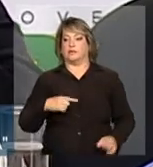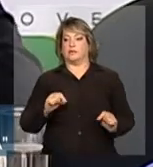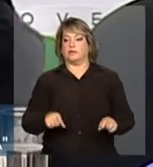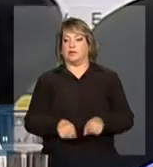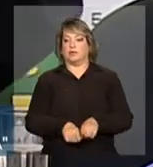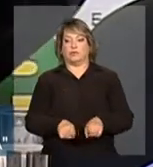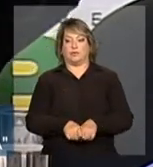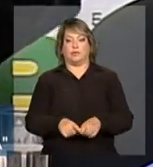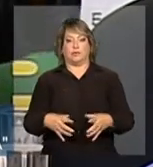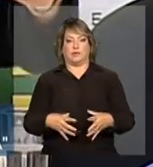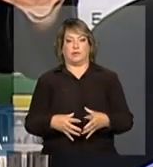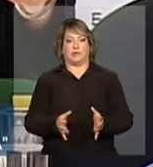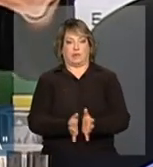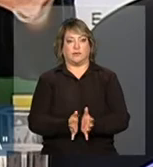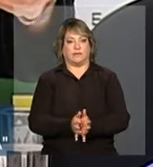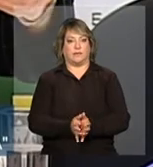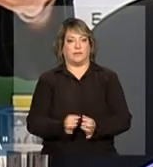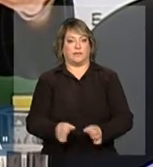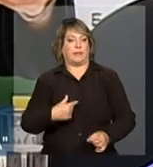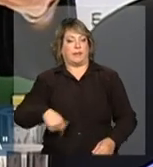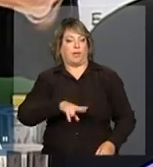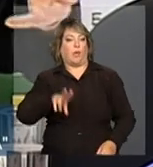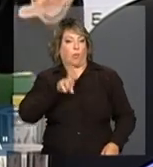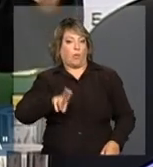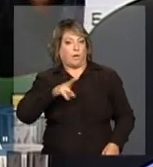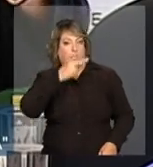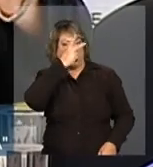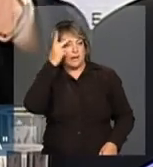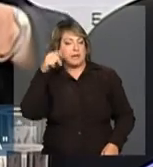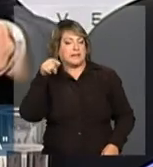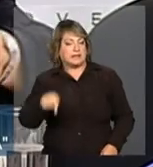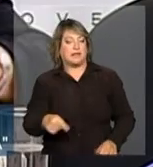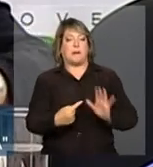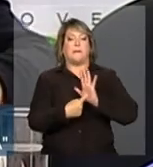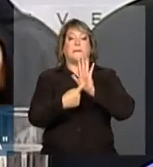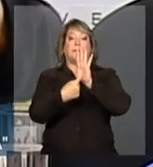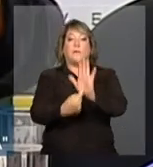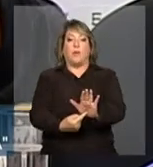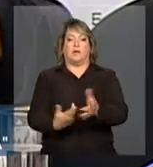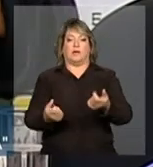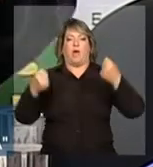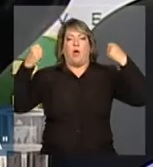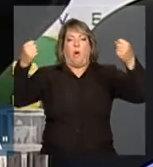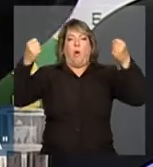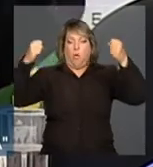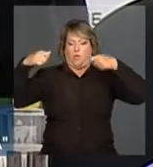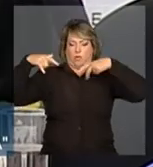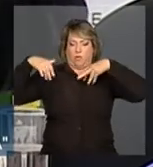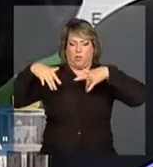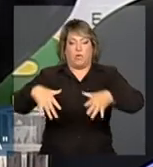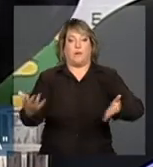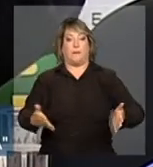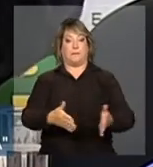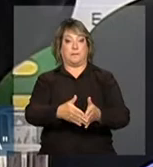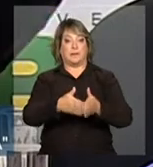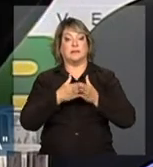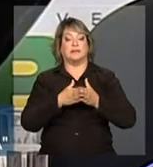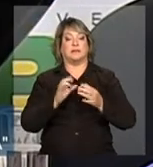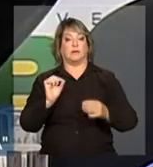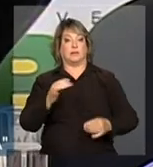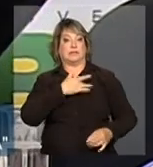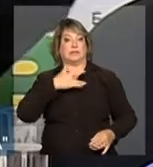seja, esses usuários que fizeram a demonstração de rua pedindo uma saúde de